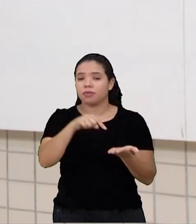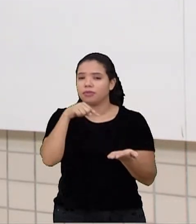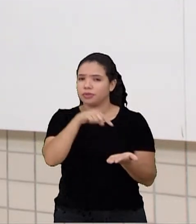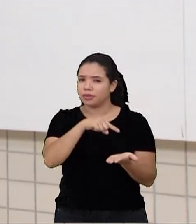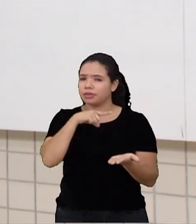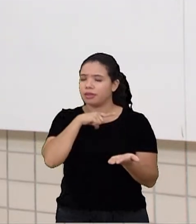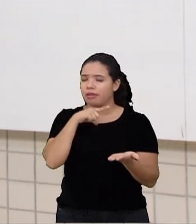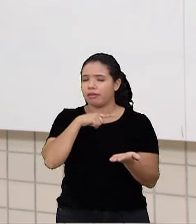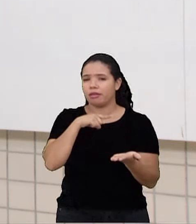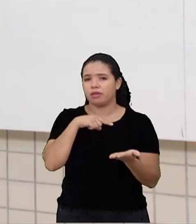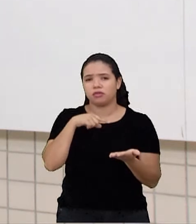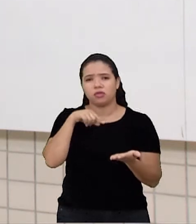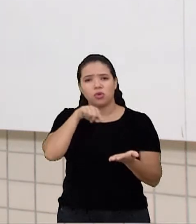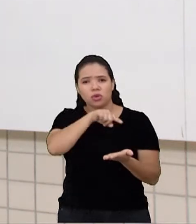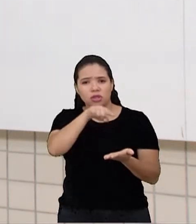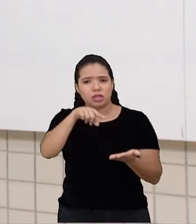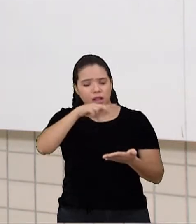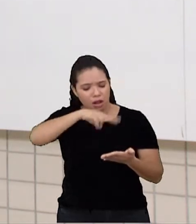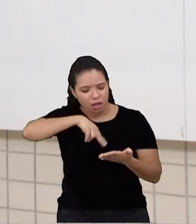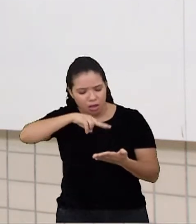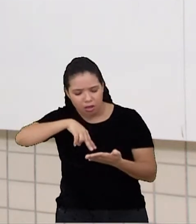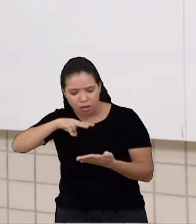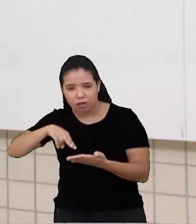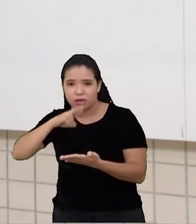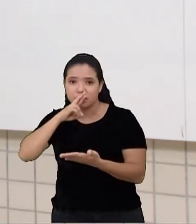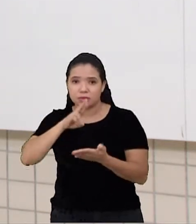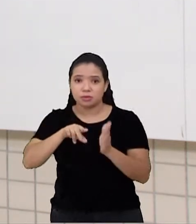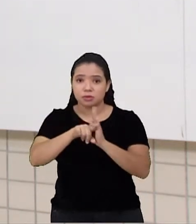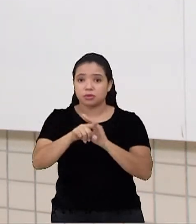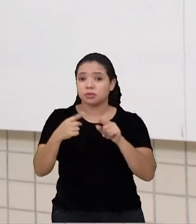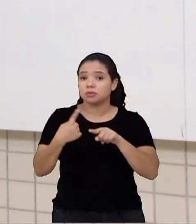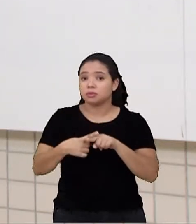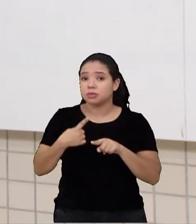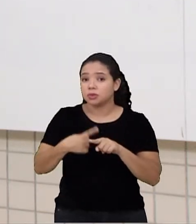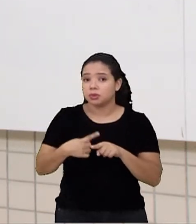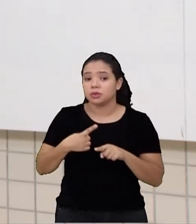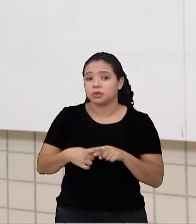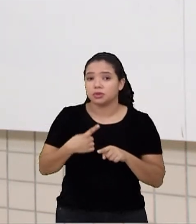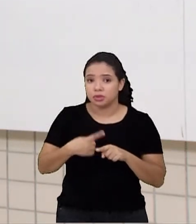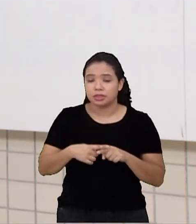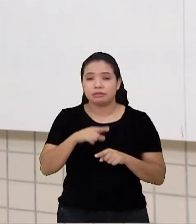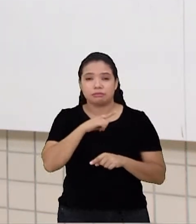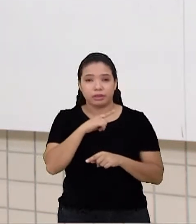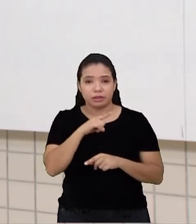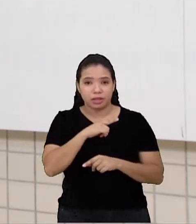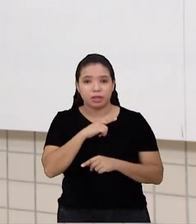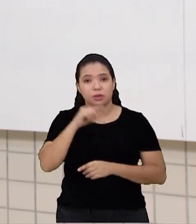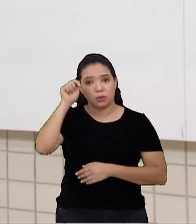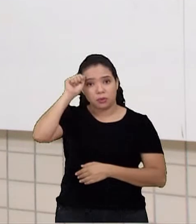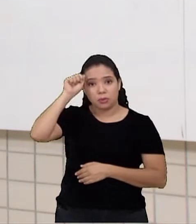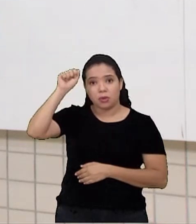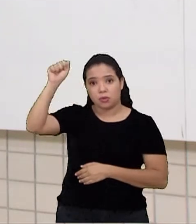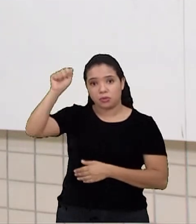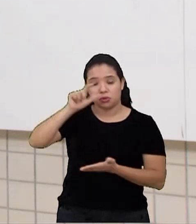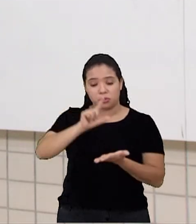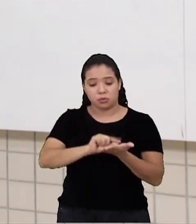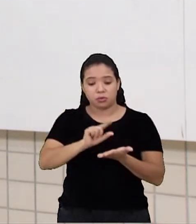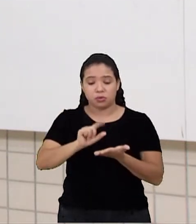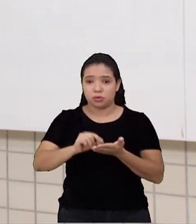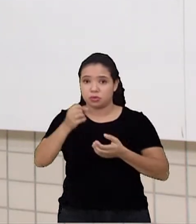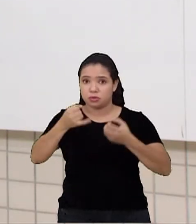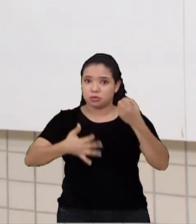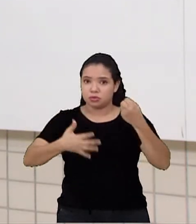repertório para você conseguir responder essa questão, porque ali nós vimos situações, o autor do artigo, ele